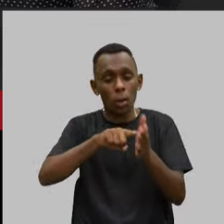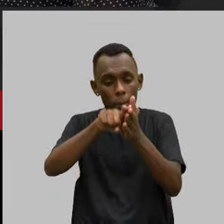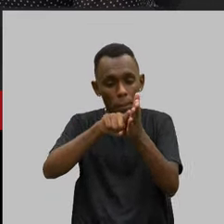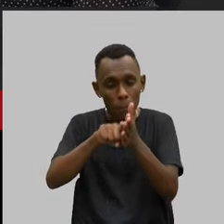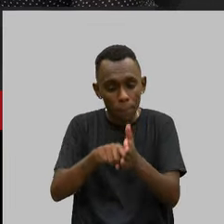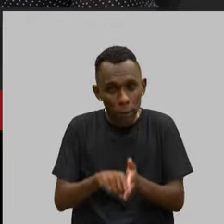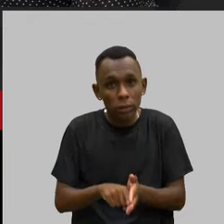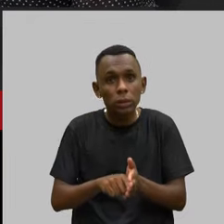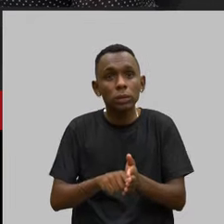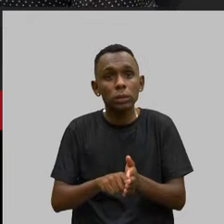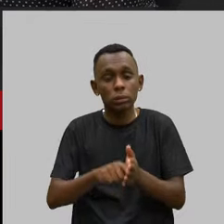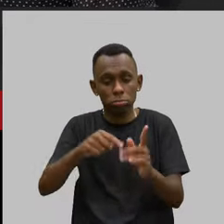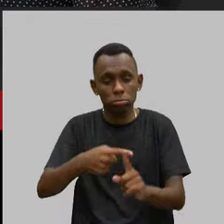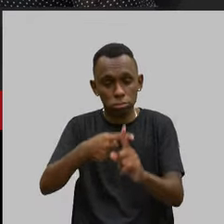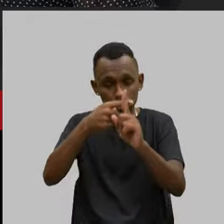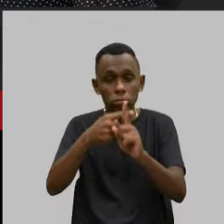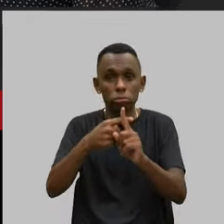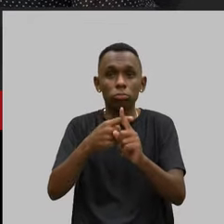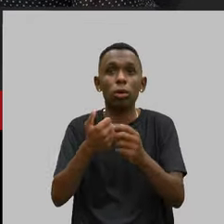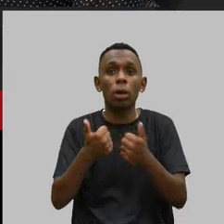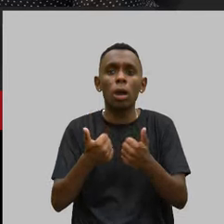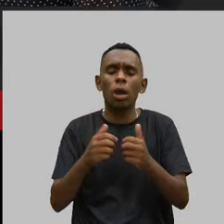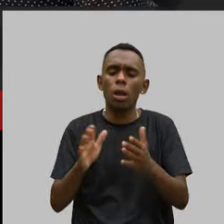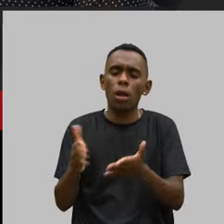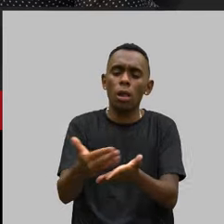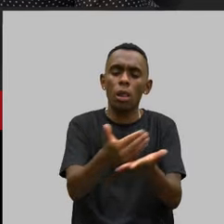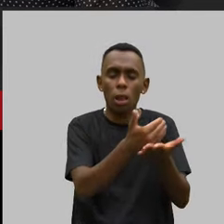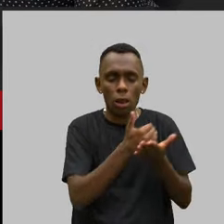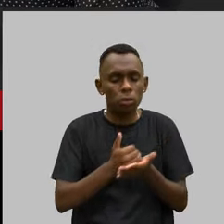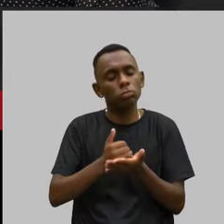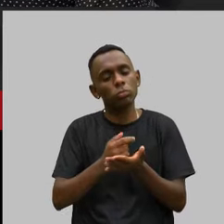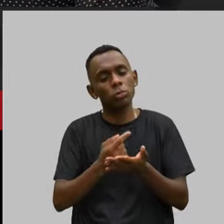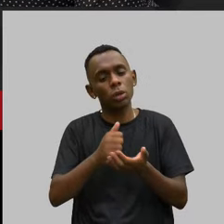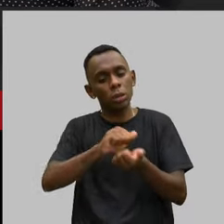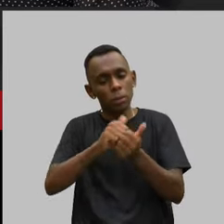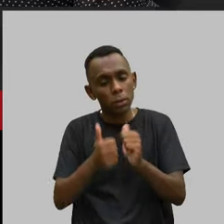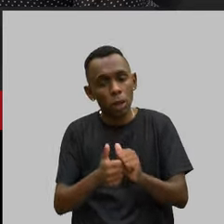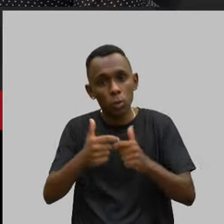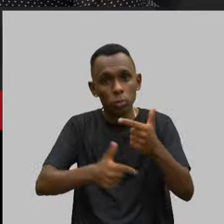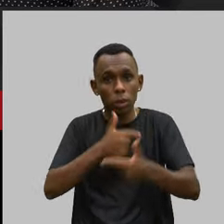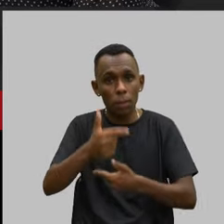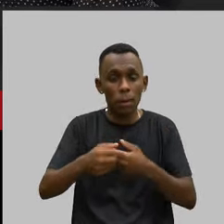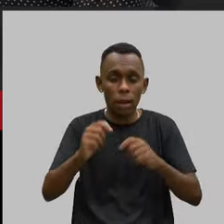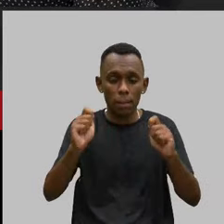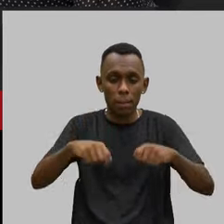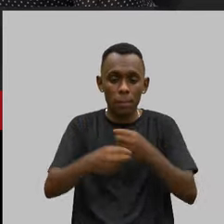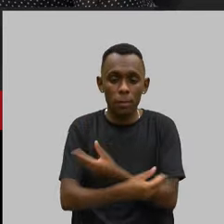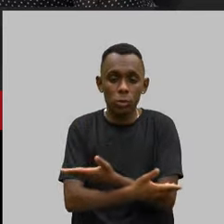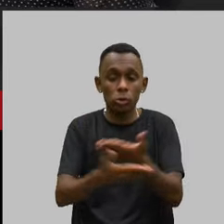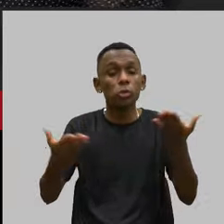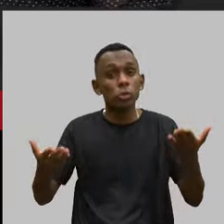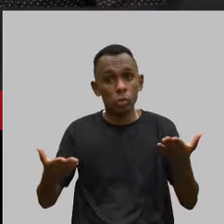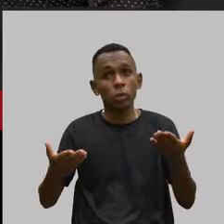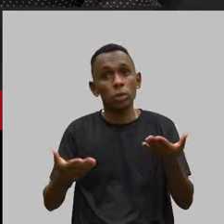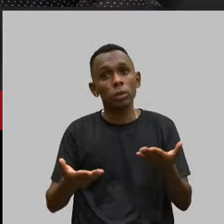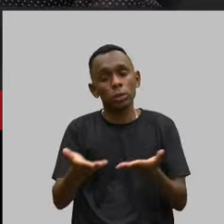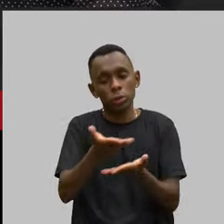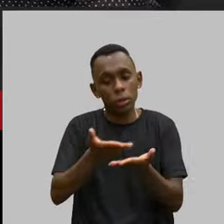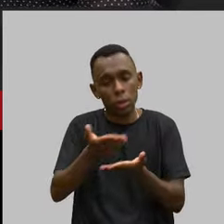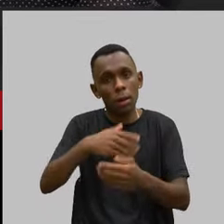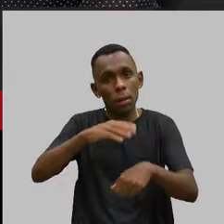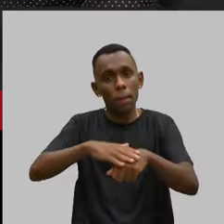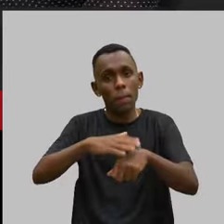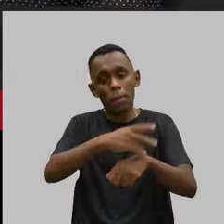satisfação com ela a gente pretende reorientar os nossos trabalhos tentando trazer melhor qualidade pro atendimento que o cidadão recebe